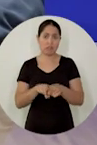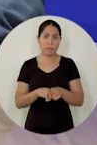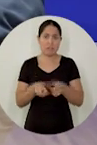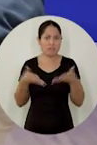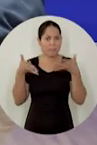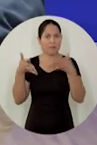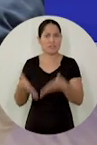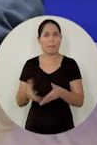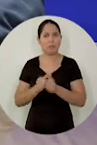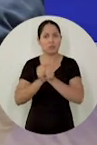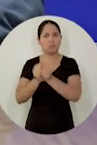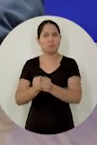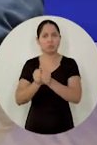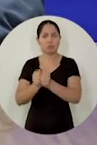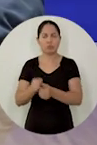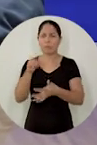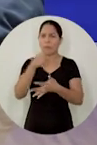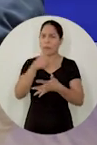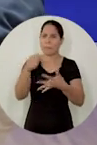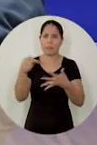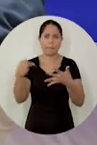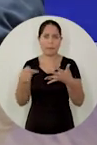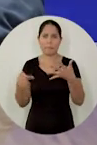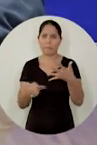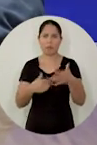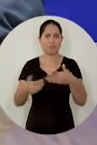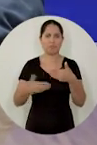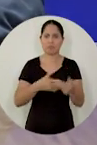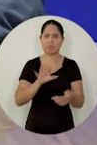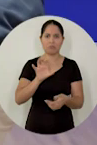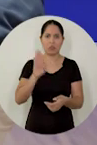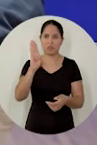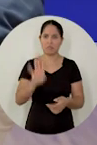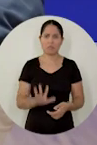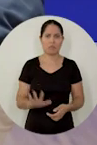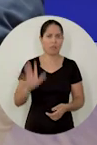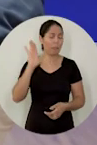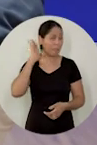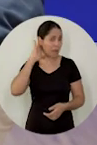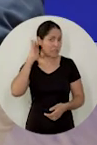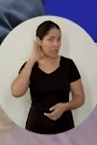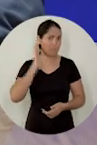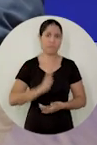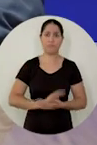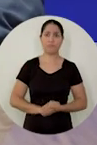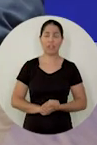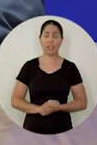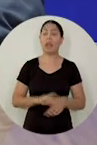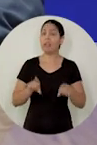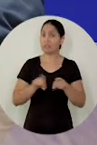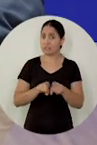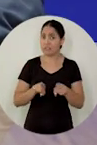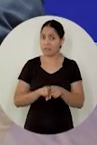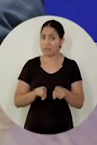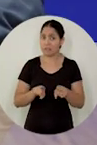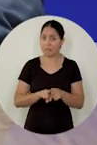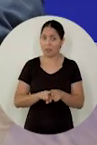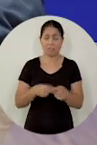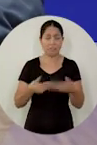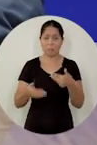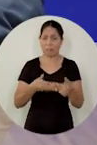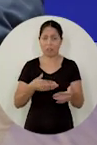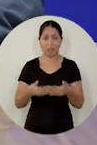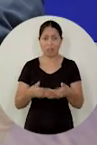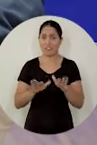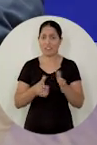estar sempre presente em cada um dos rincões deste continental Estado, que é o Pará. Muitas das vezes, sem qualquer aparato